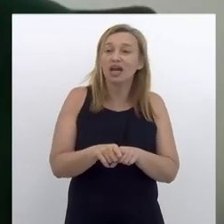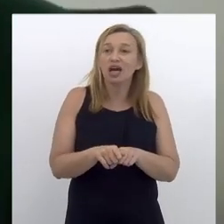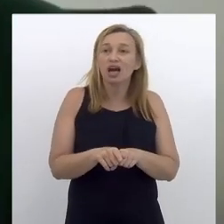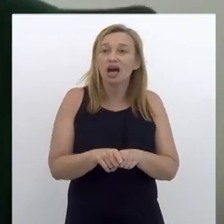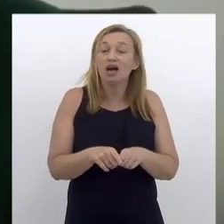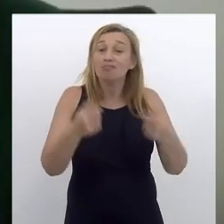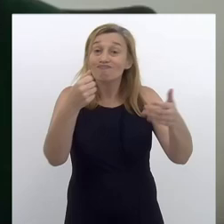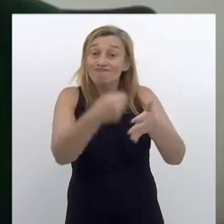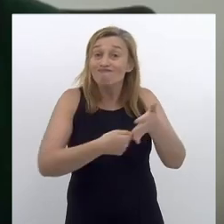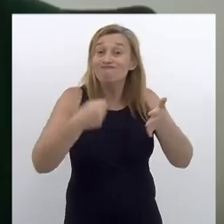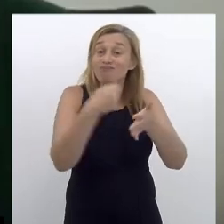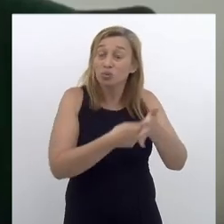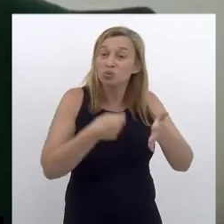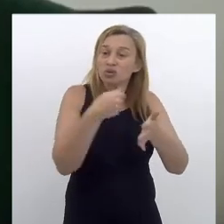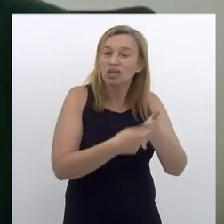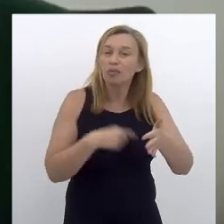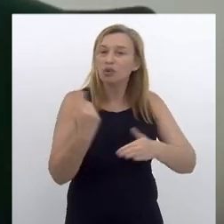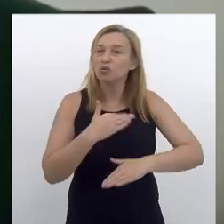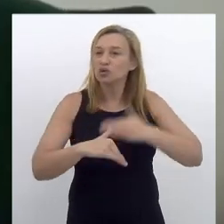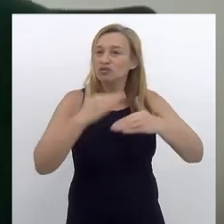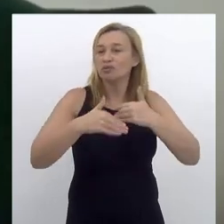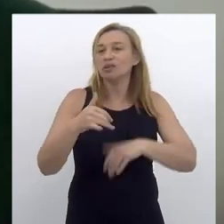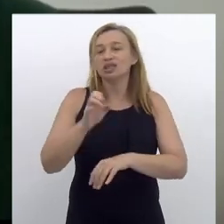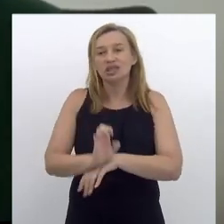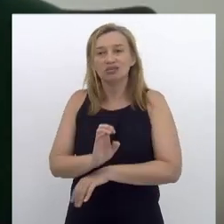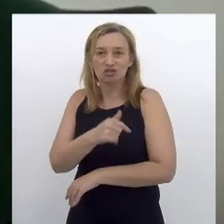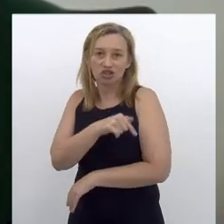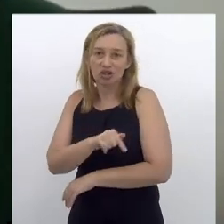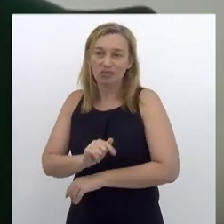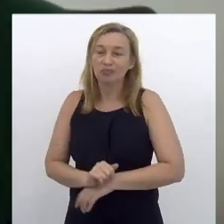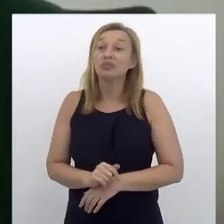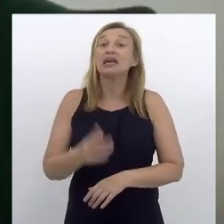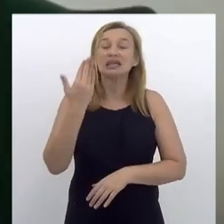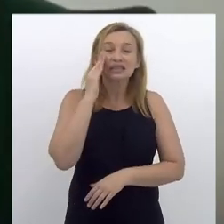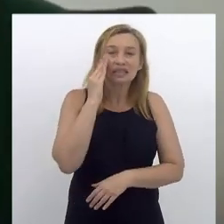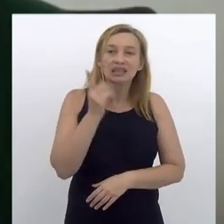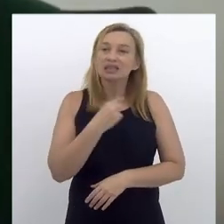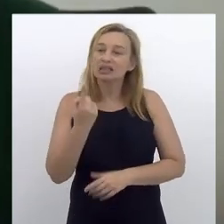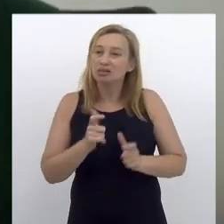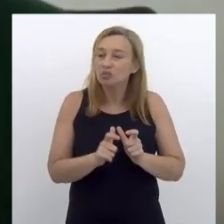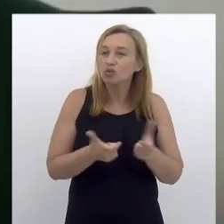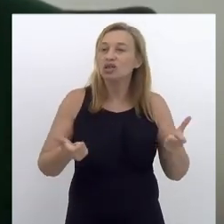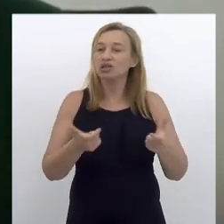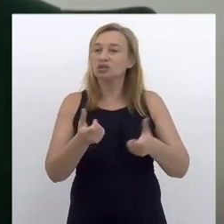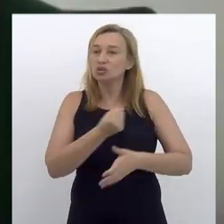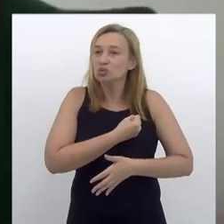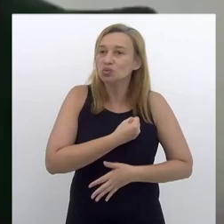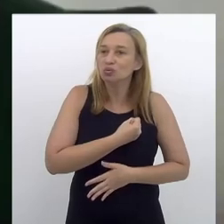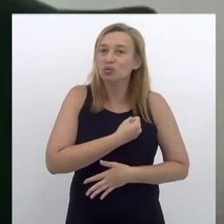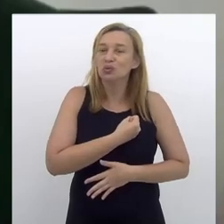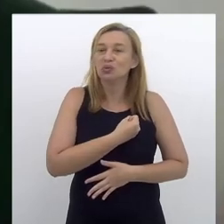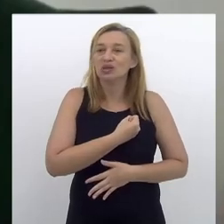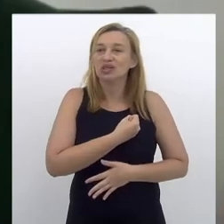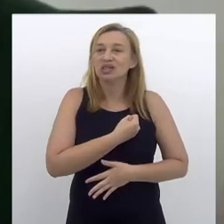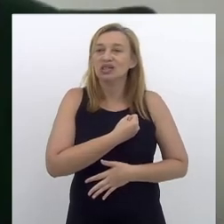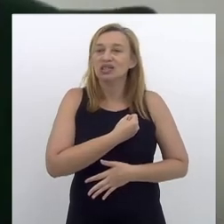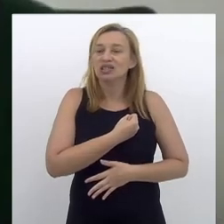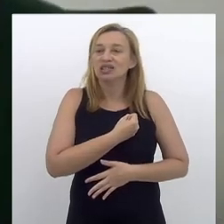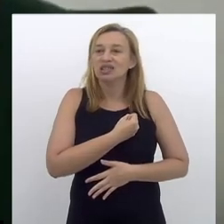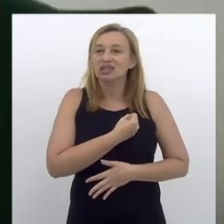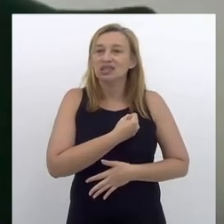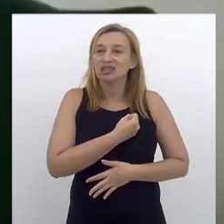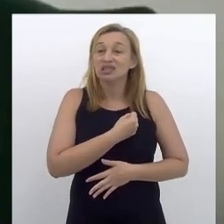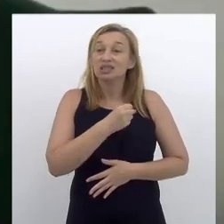também brigar pelo nosso desenvolvimento aqui do estado e entendendo que a gente tem uma grande concentração